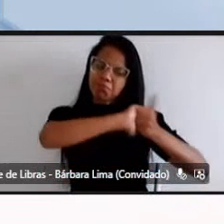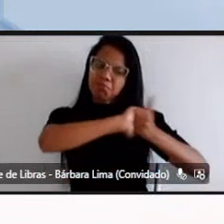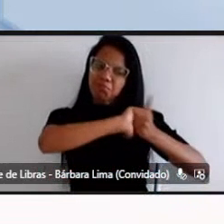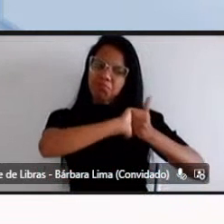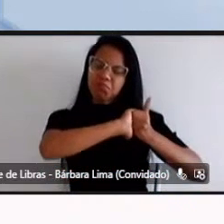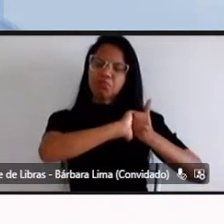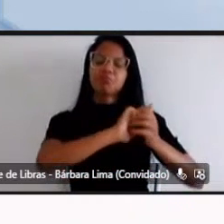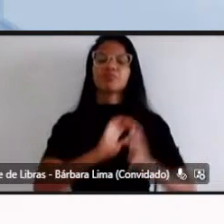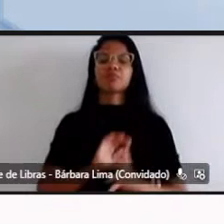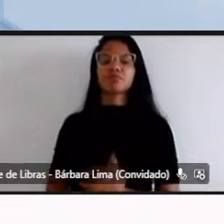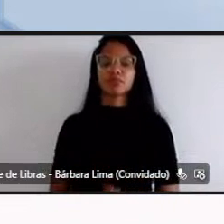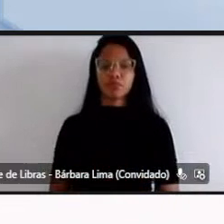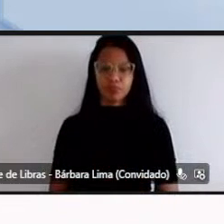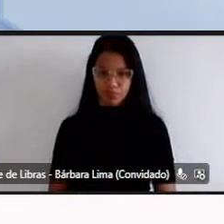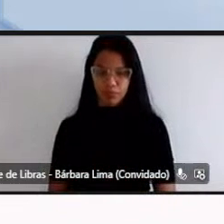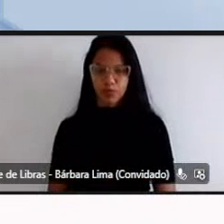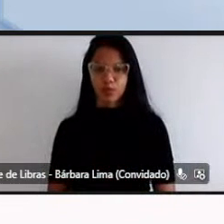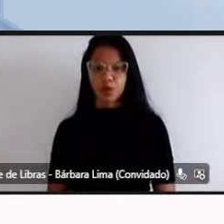diante.